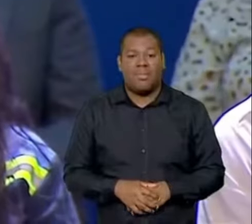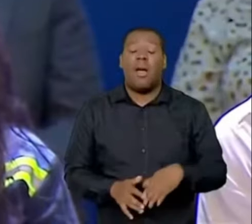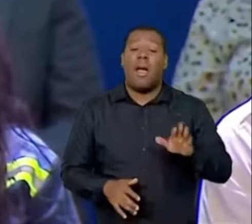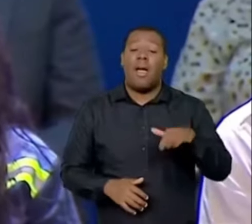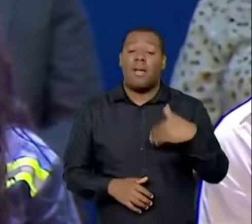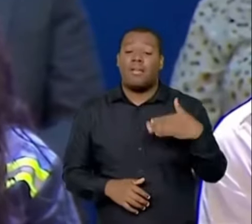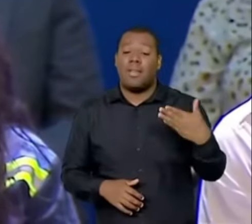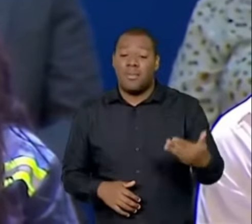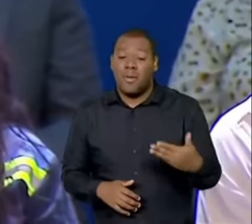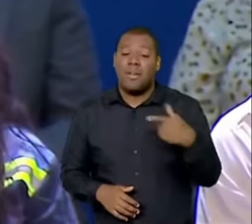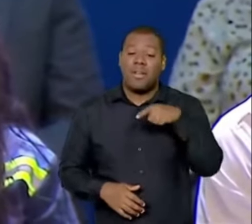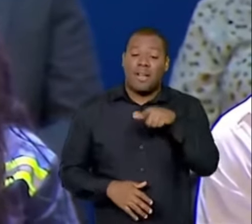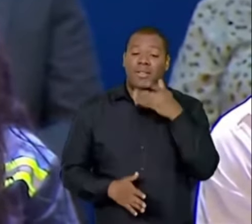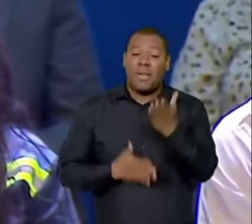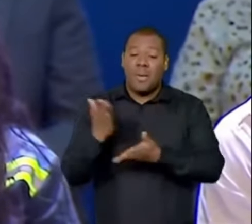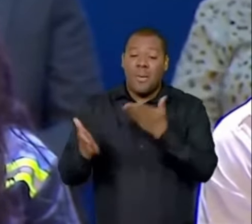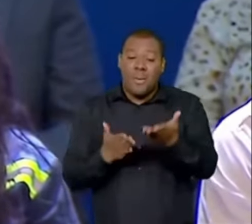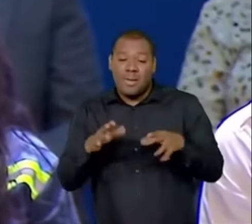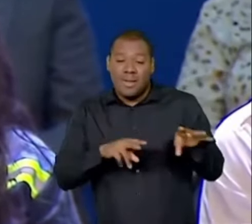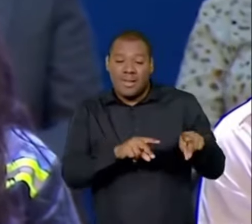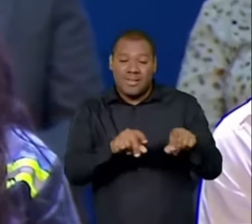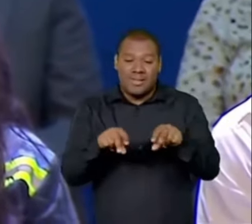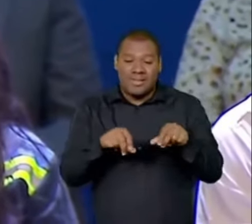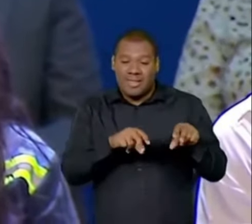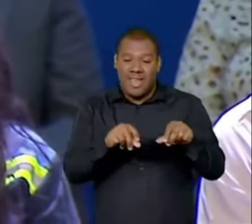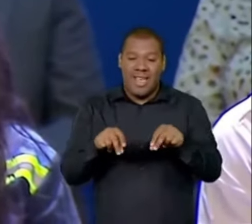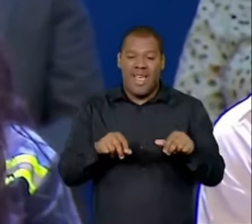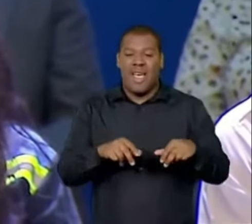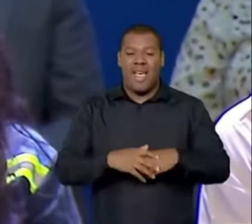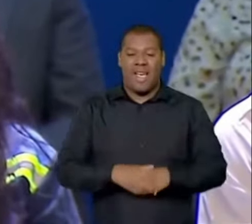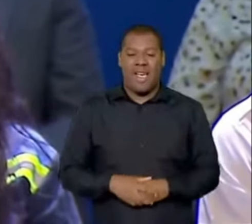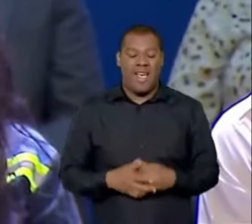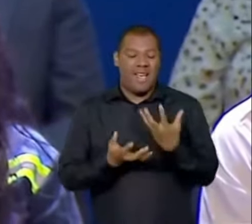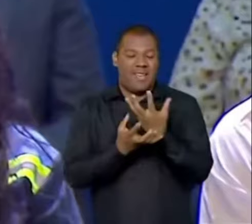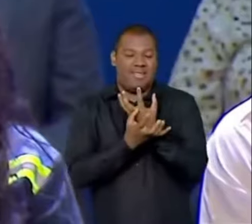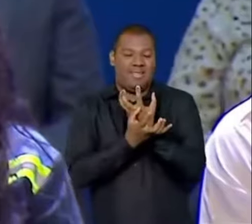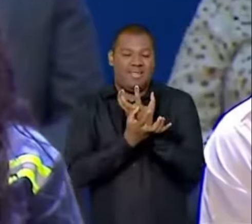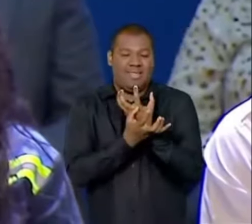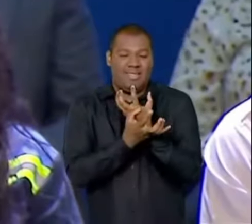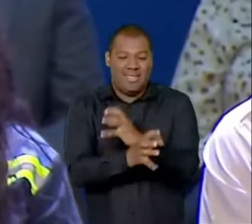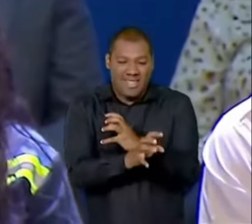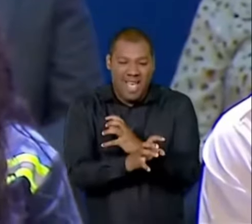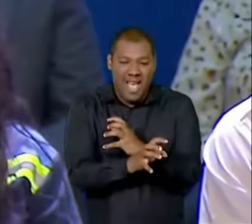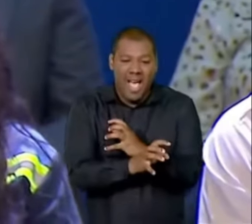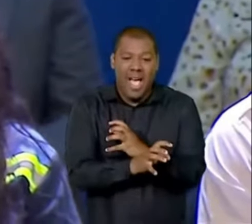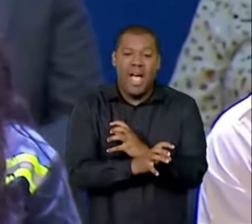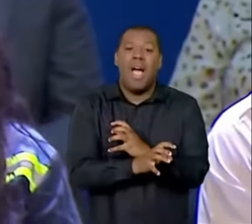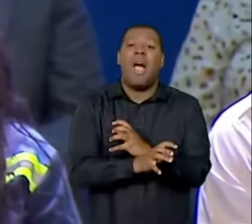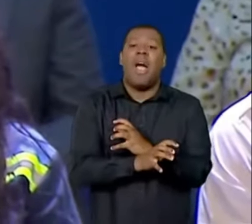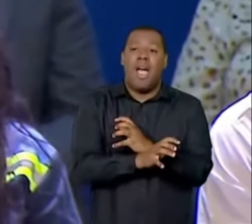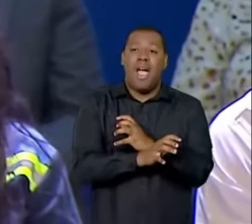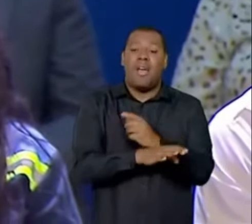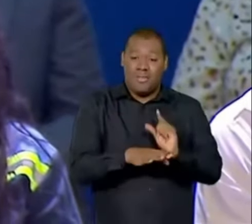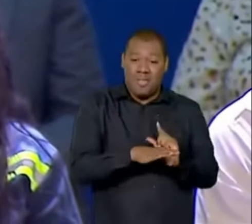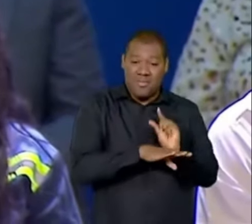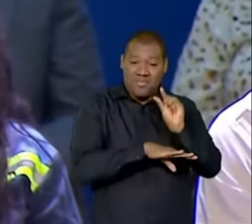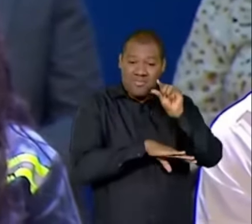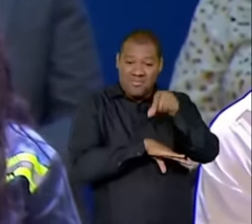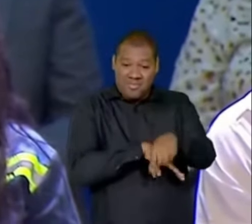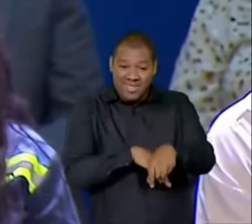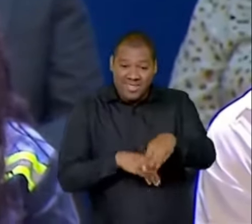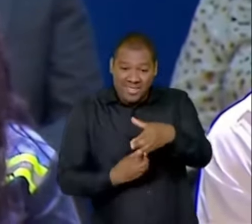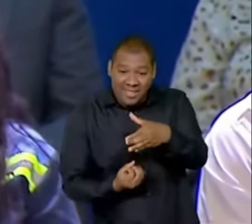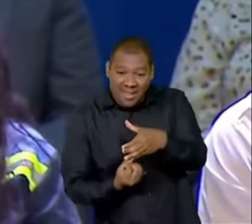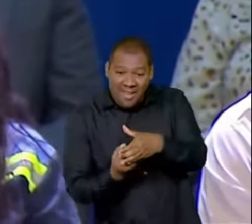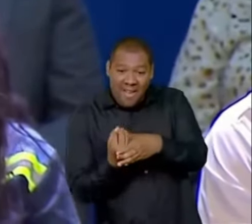daquela terra, o cerrado passou a ser o lugar mais produtivo desse país. É tão